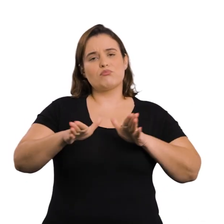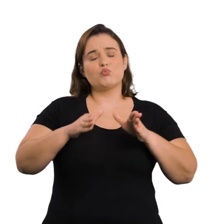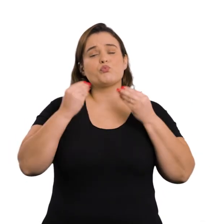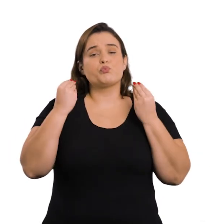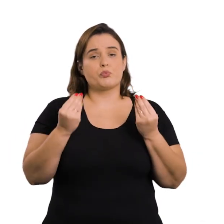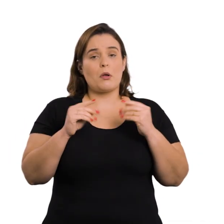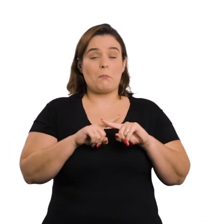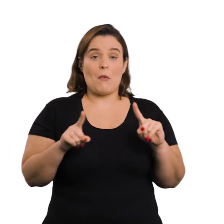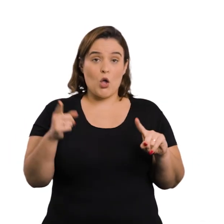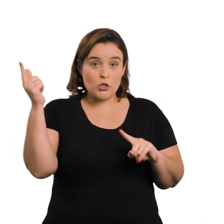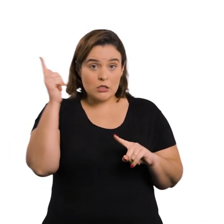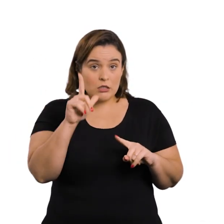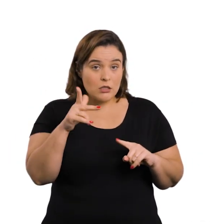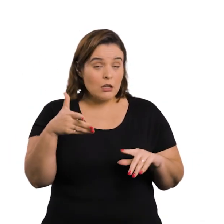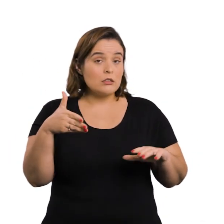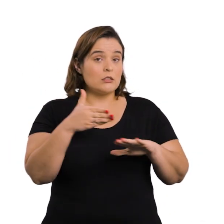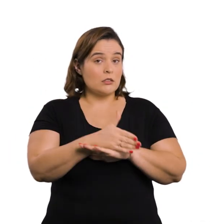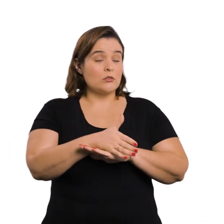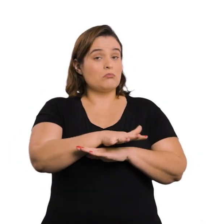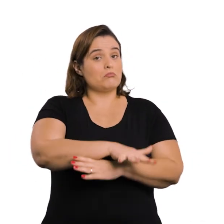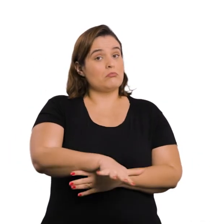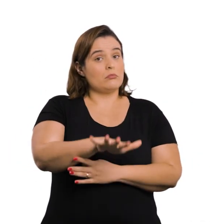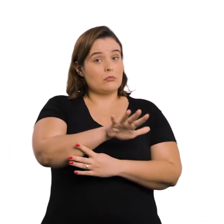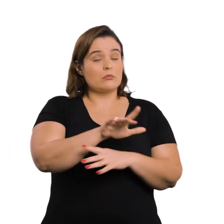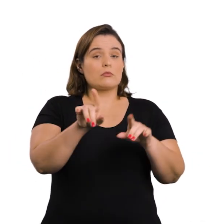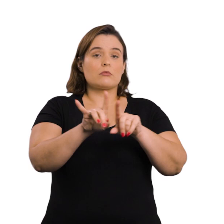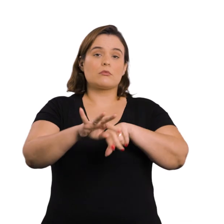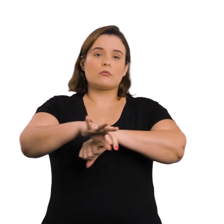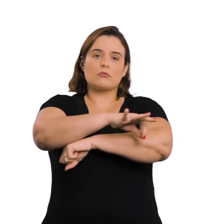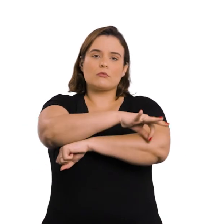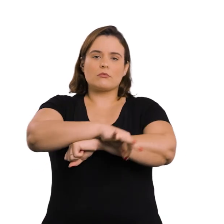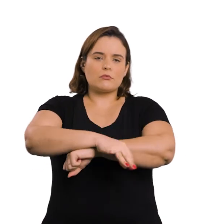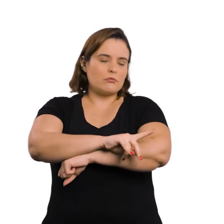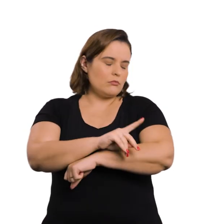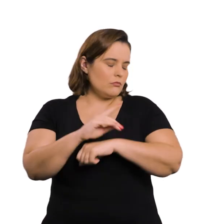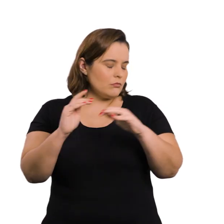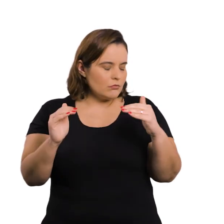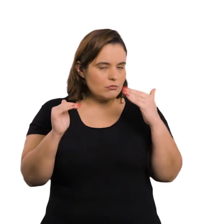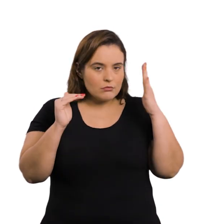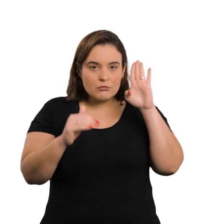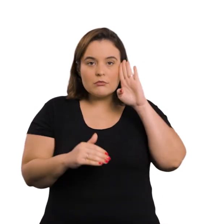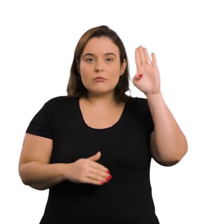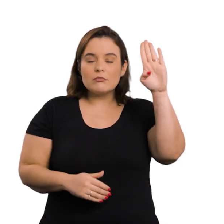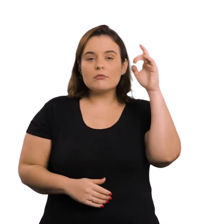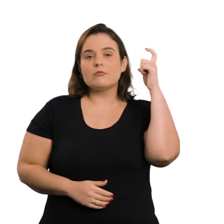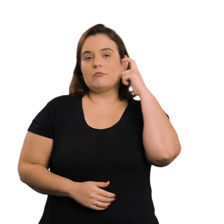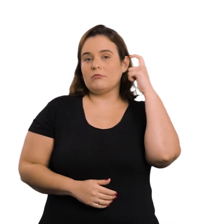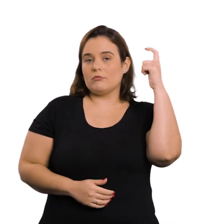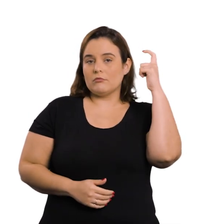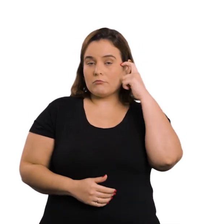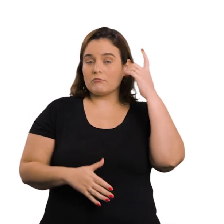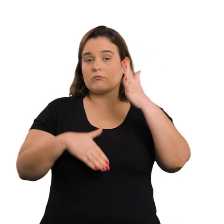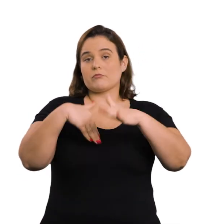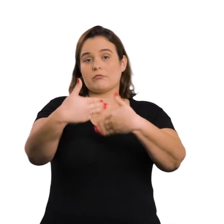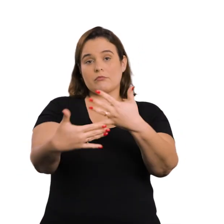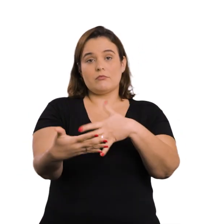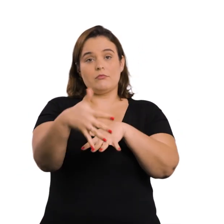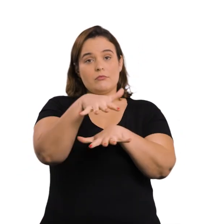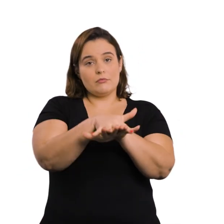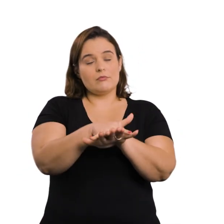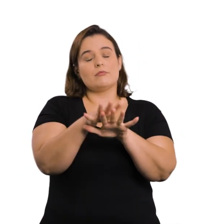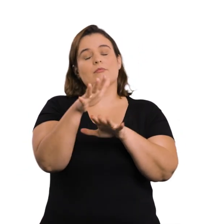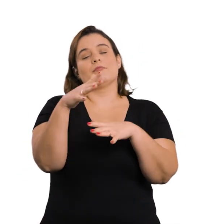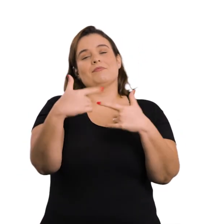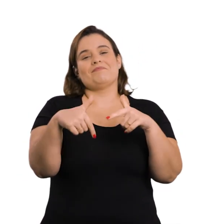da acessibilidade, mas a garantia de acesso ao meio físico e arquitetônico é uma das primeiras questões a serem levadas em conta